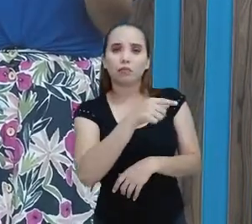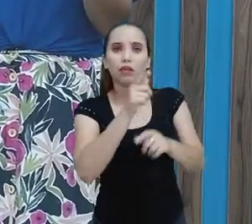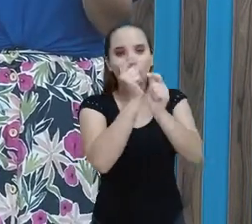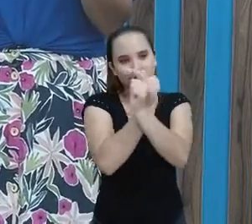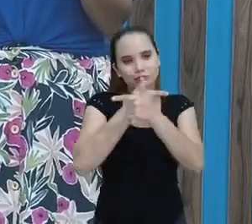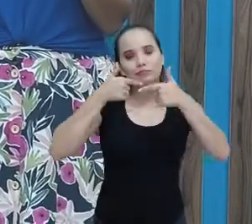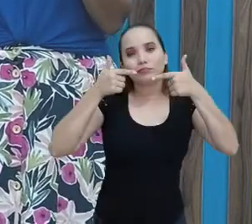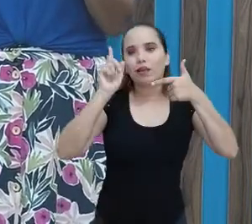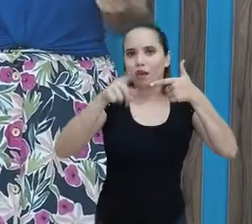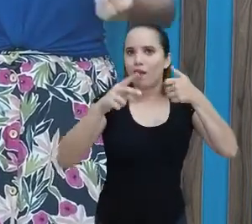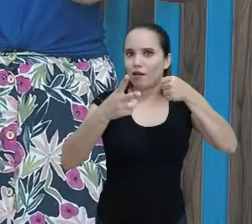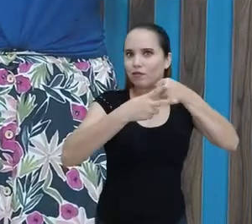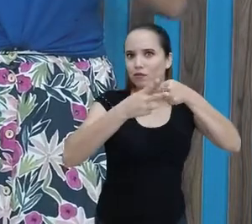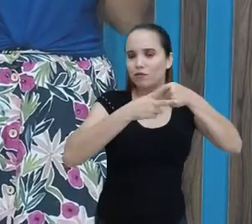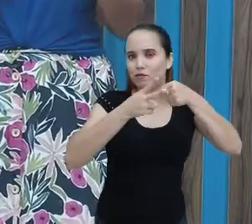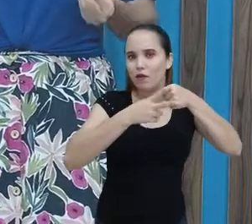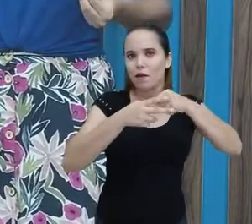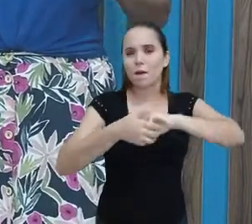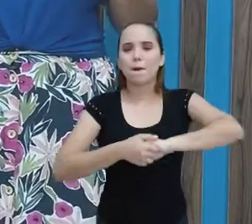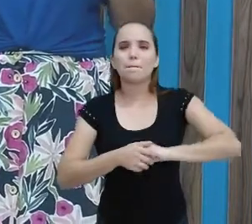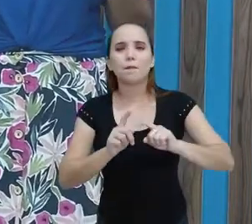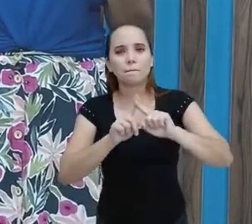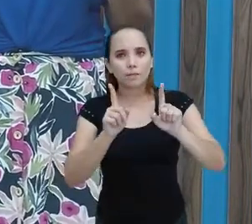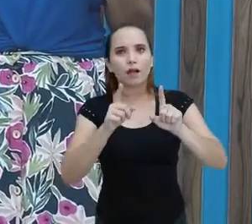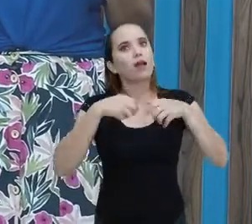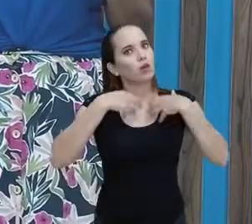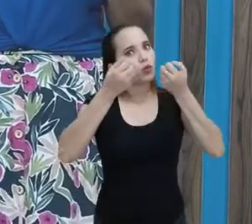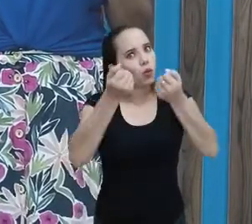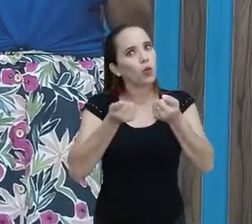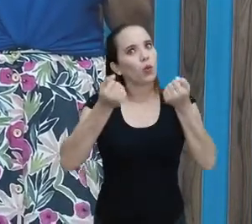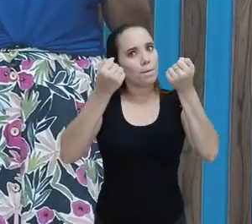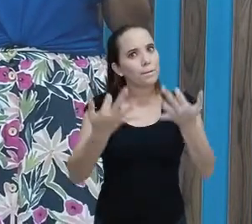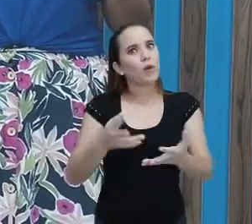usando um advérbio para dar essa caracterização.